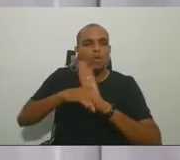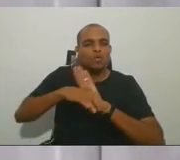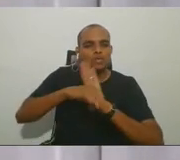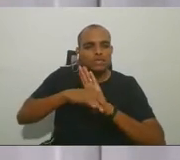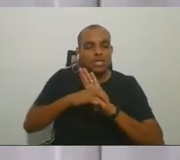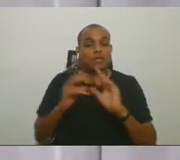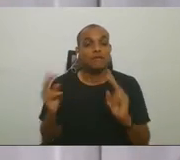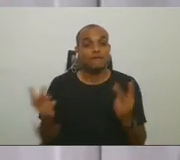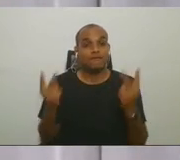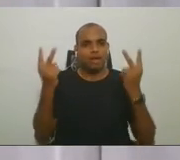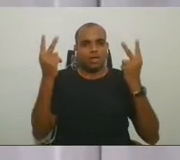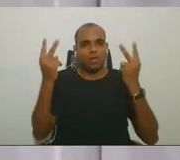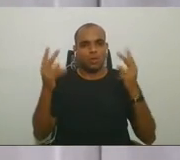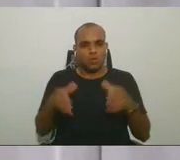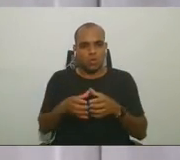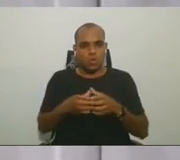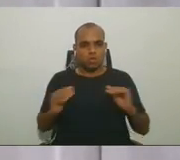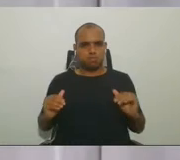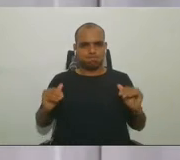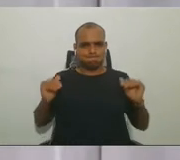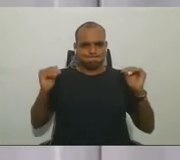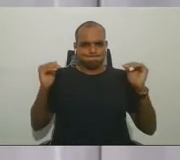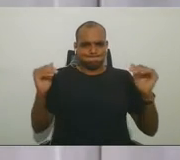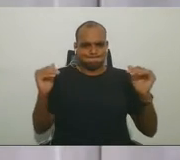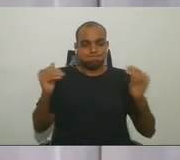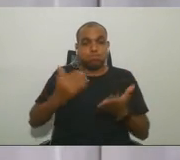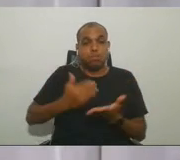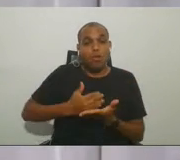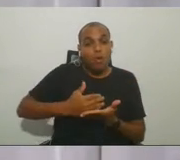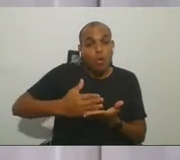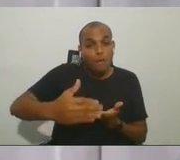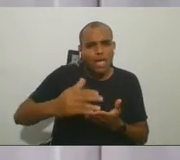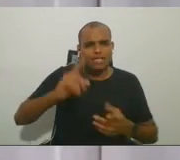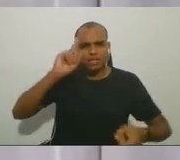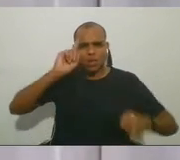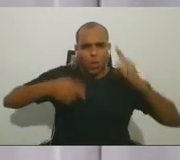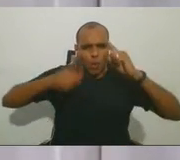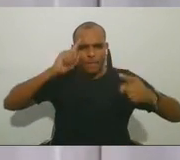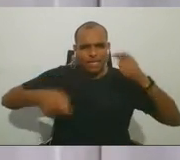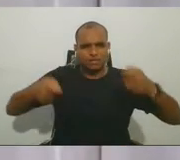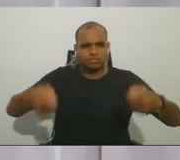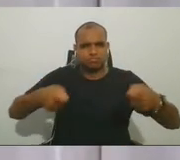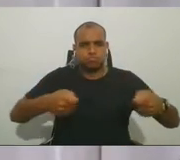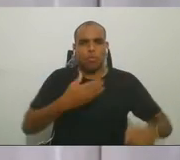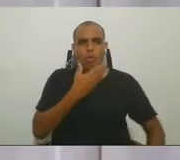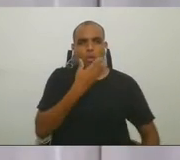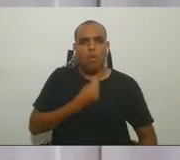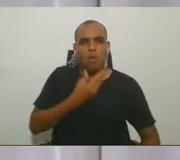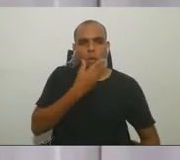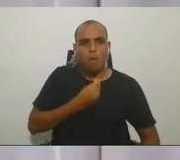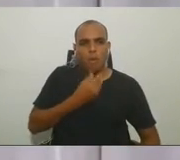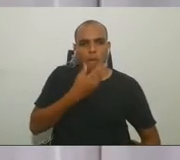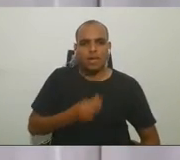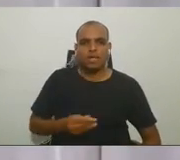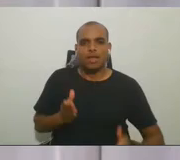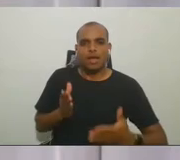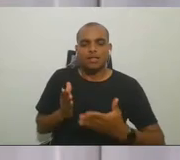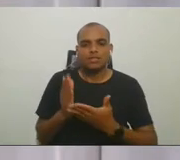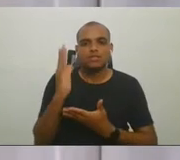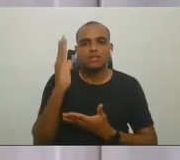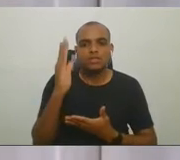valores burgueses, tem uma ascendência vertebral na dominação masculina e sanciona